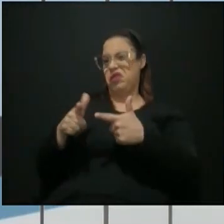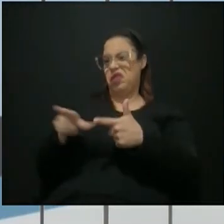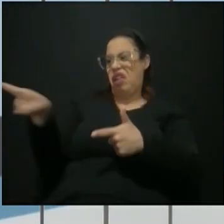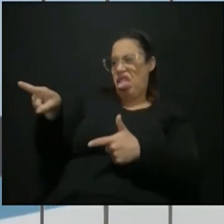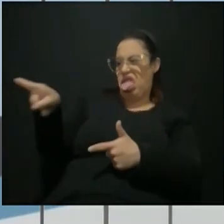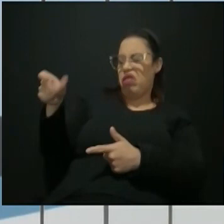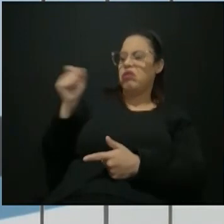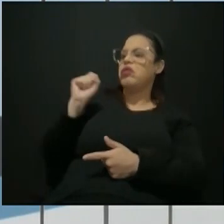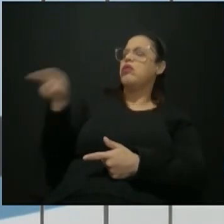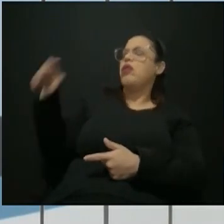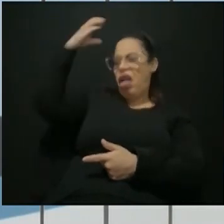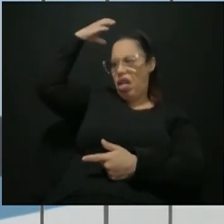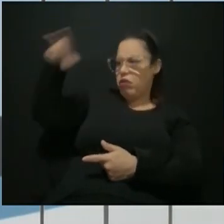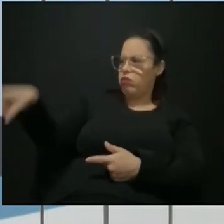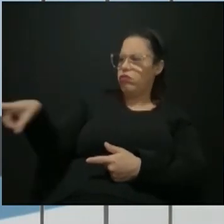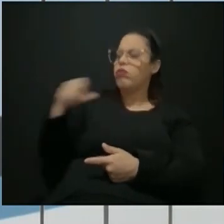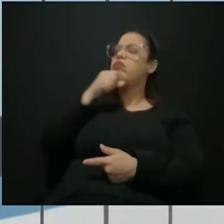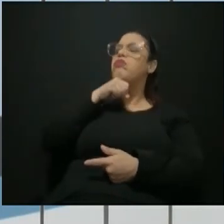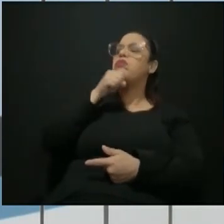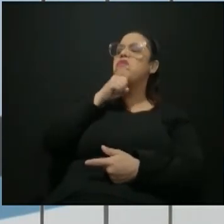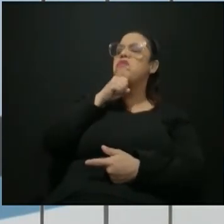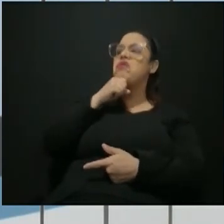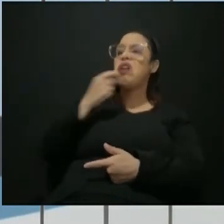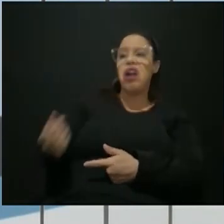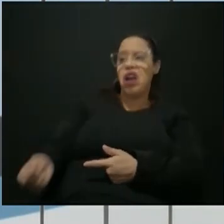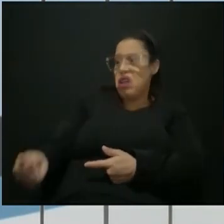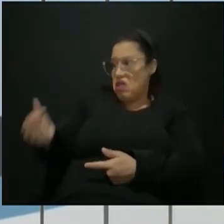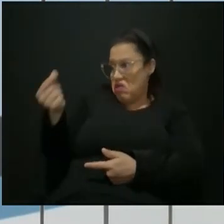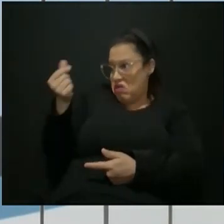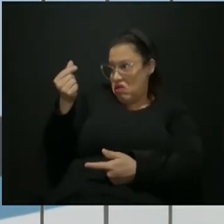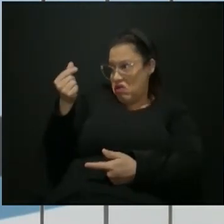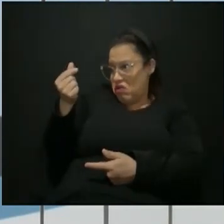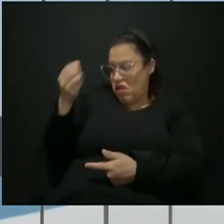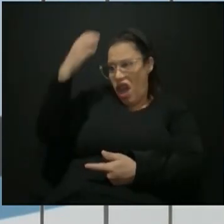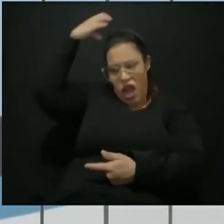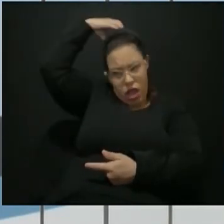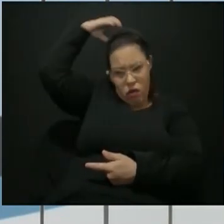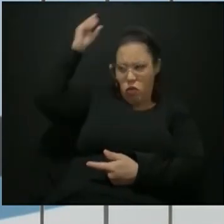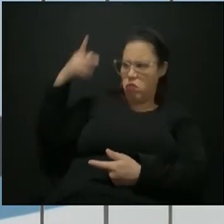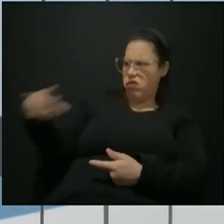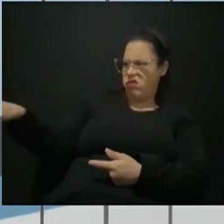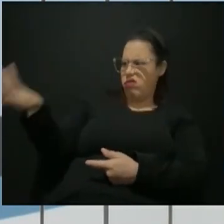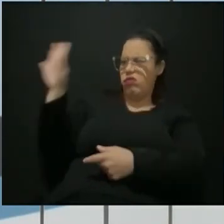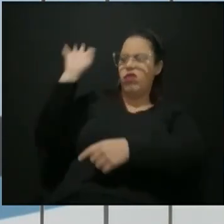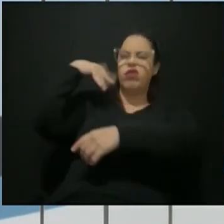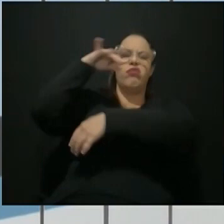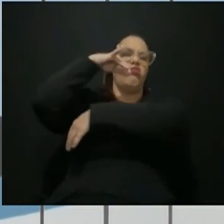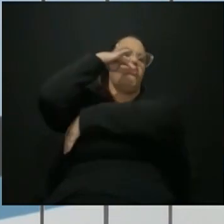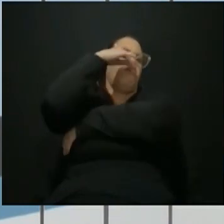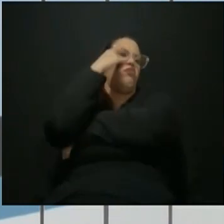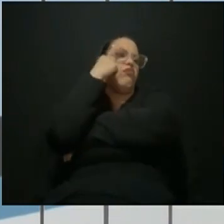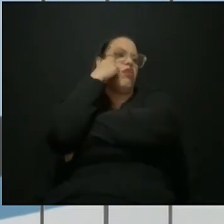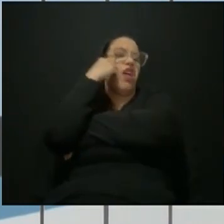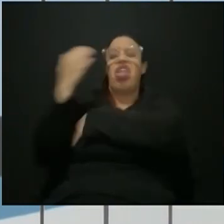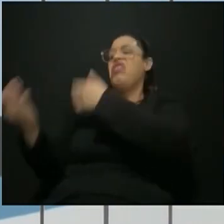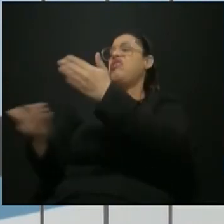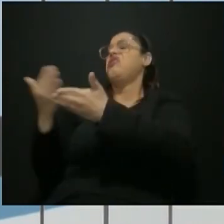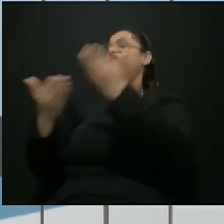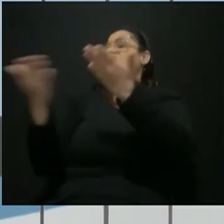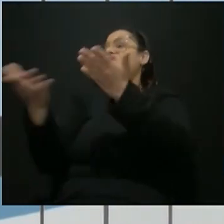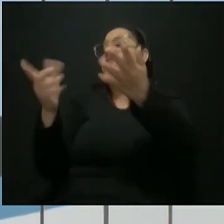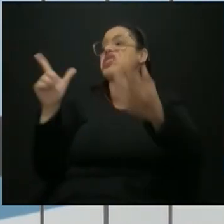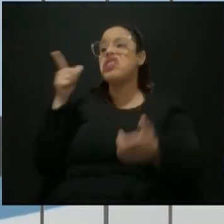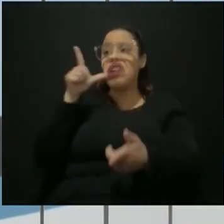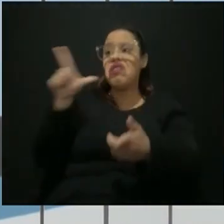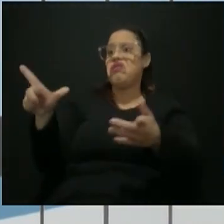você envelheceu e não tem patrimônio, o problema é totalmente seu. Foi a trajetória da sua vida, foi o que você